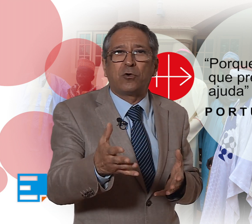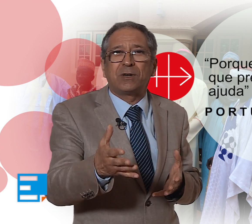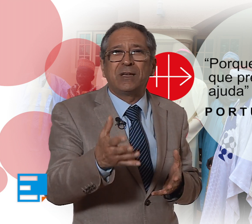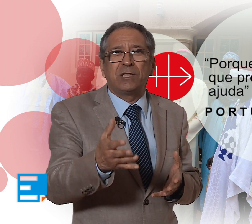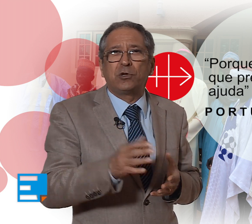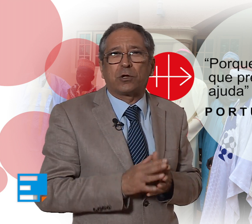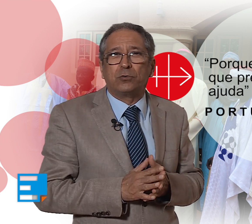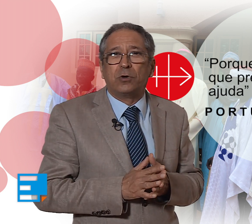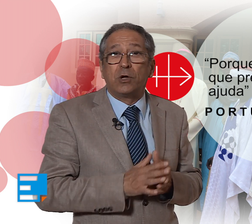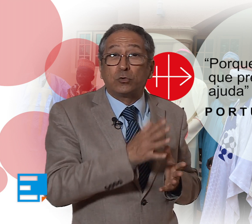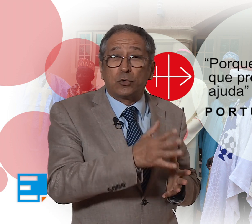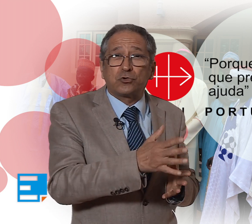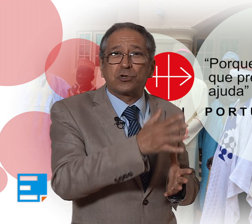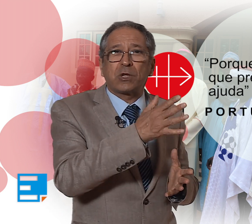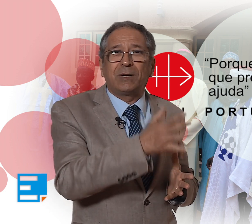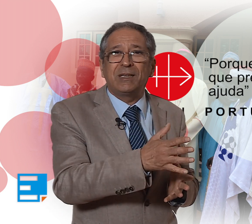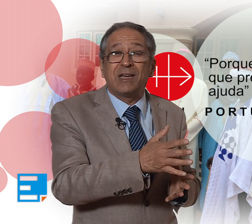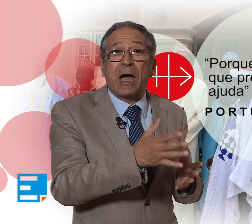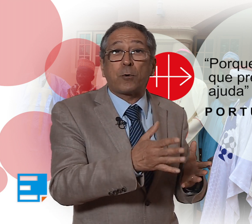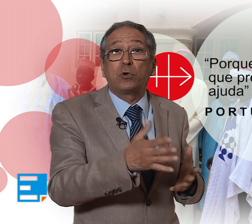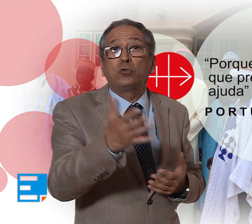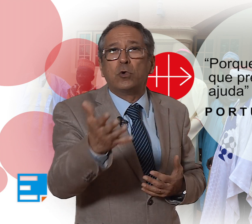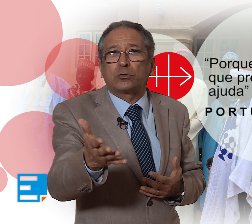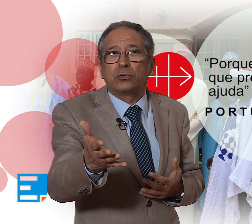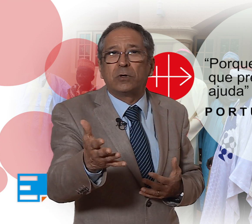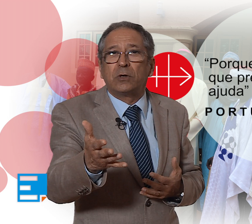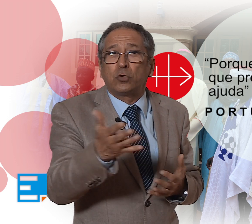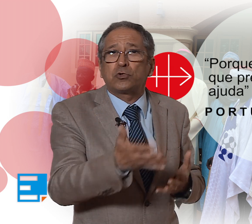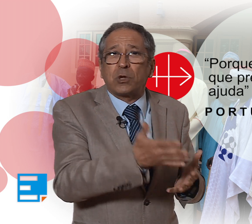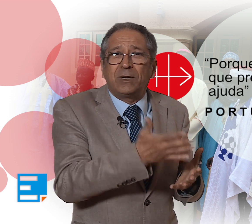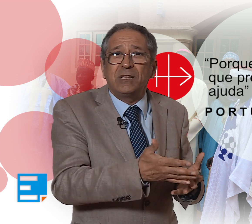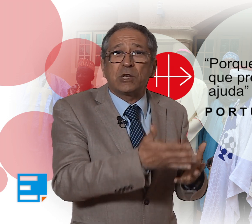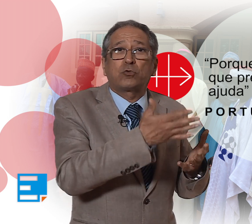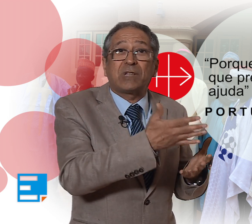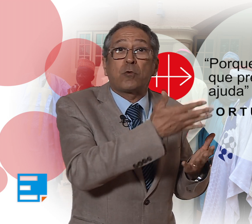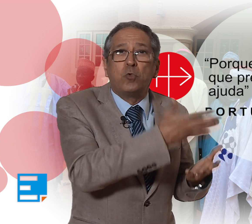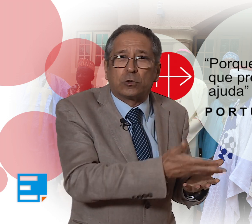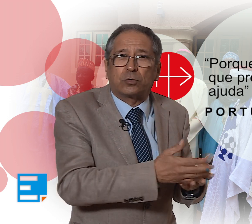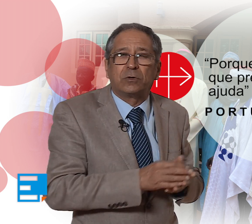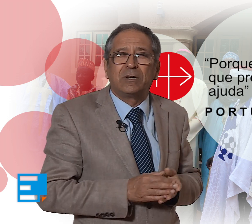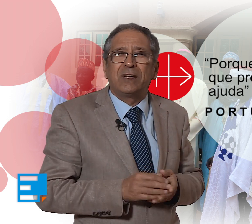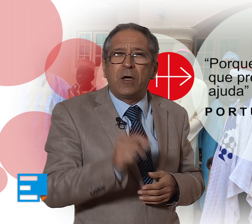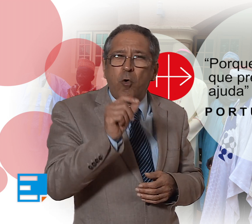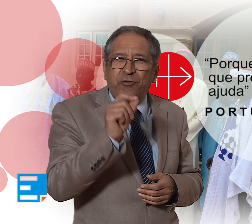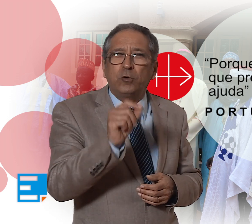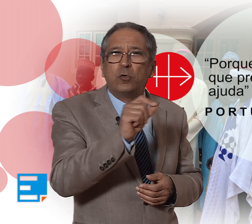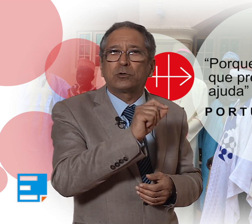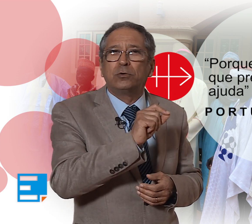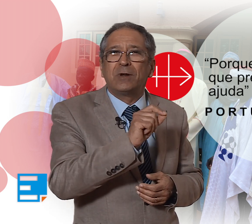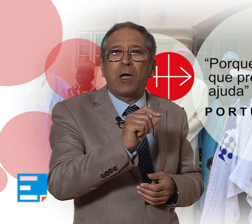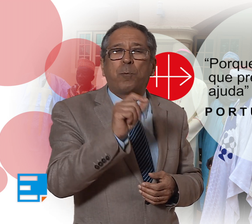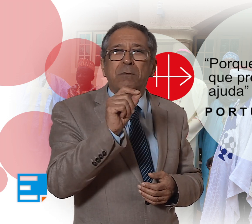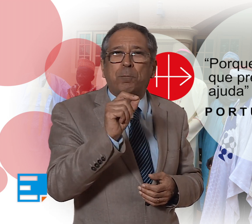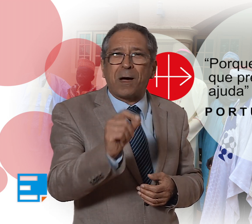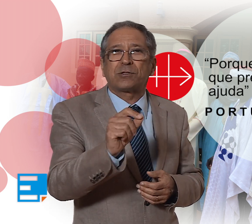de terror e de ódio. Todos estão ali à procura do outro. Todos estão ali a escutar o outro. Ouvir o